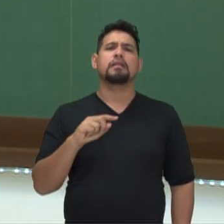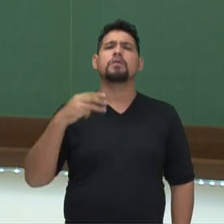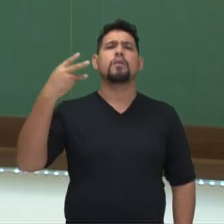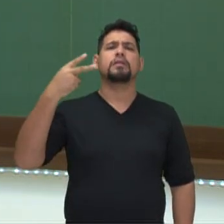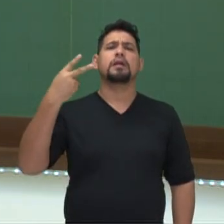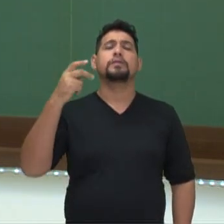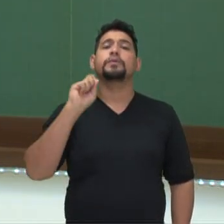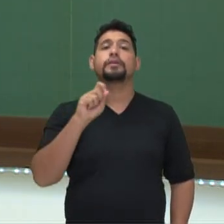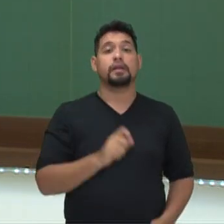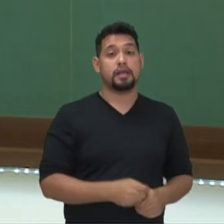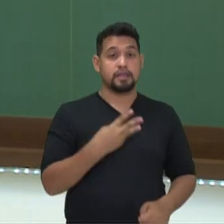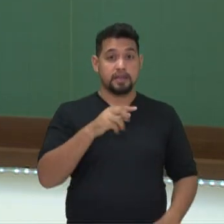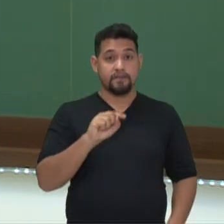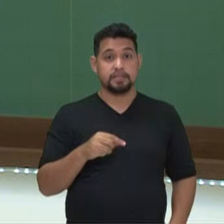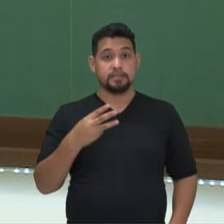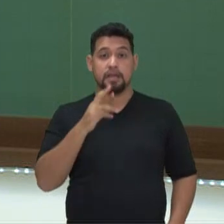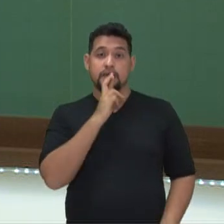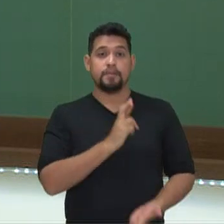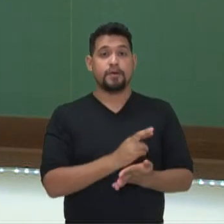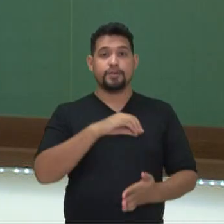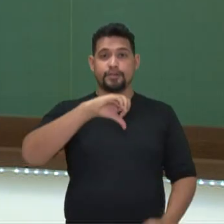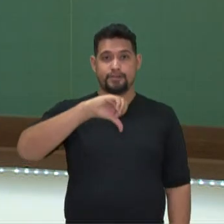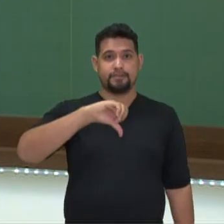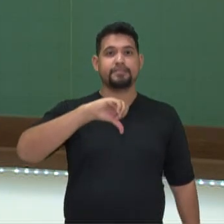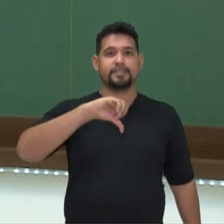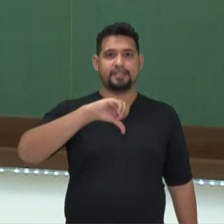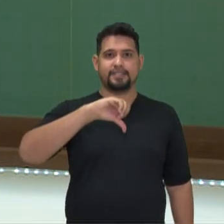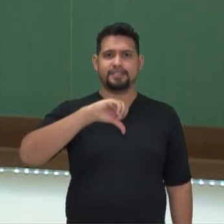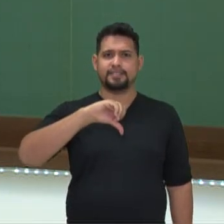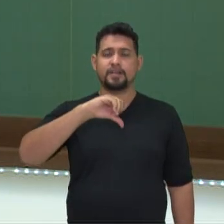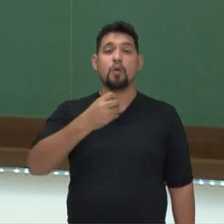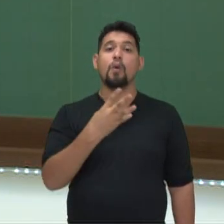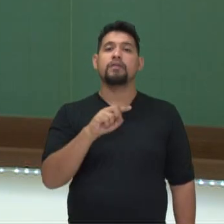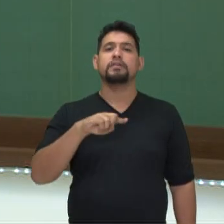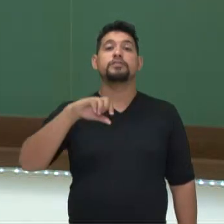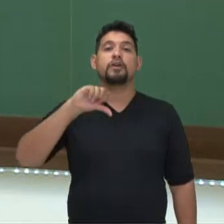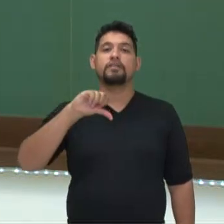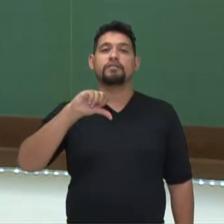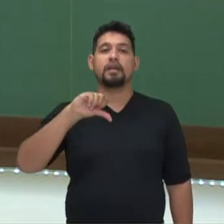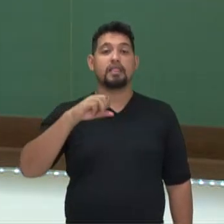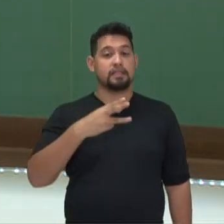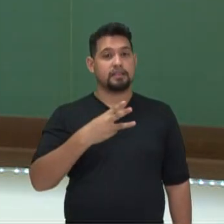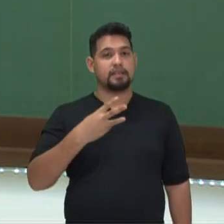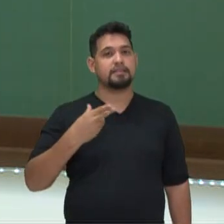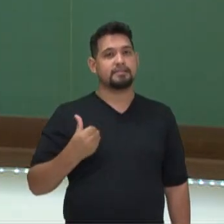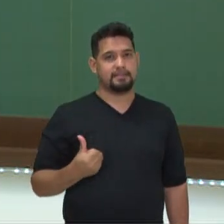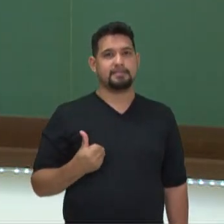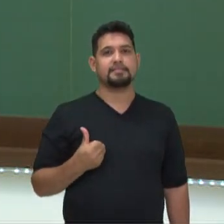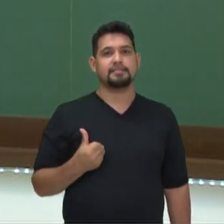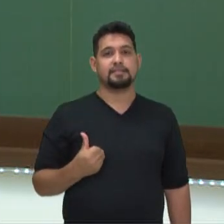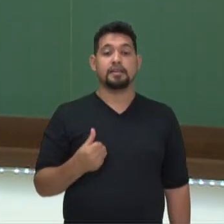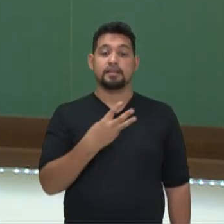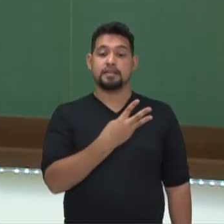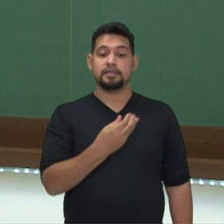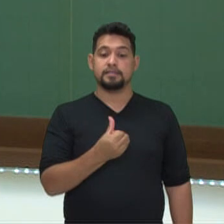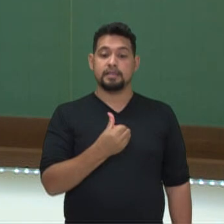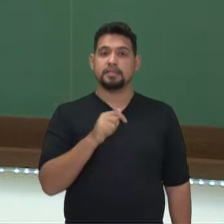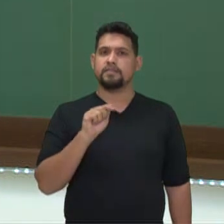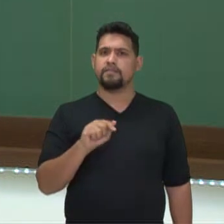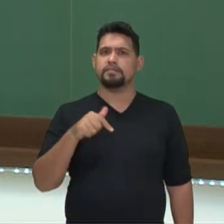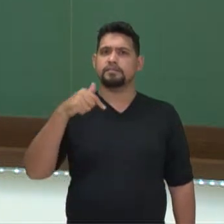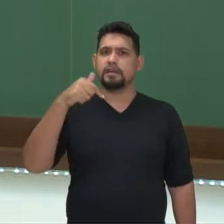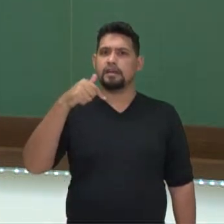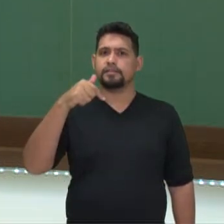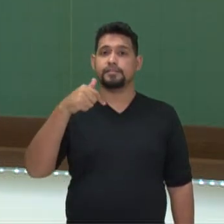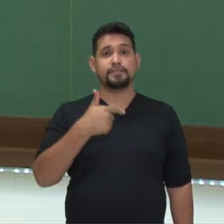quadrado é 3 vezes 3, que dá 9. 4 vezes 9, 36. 36 vezes 7,